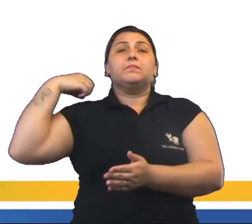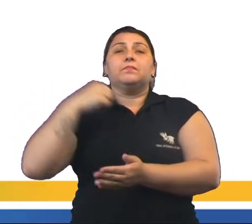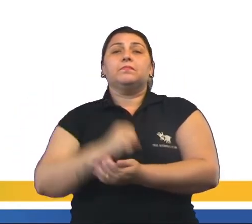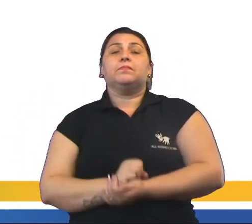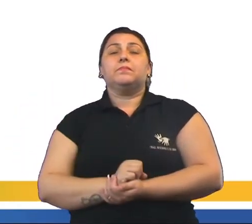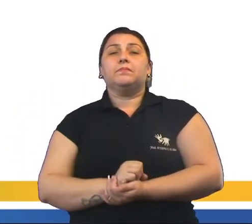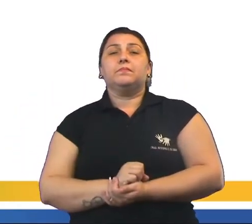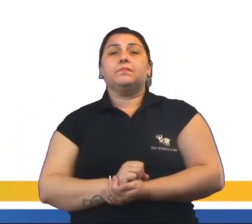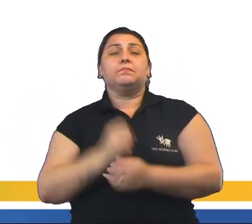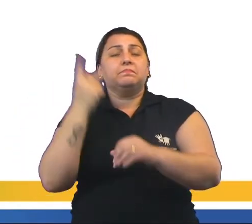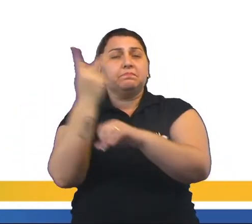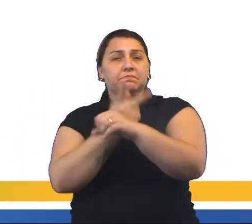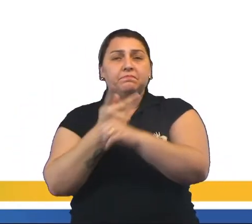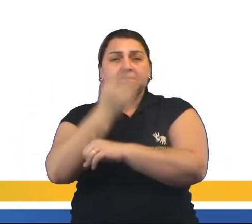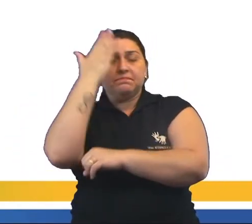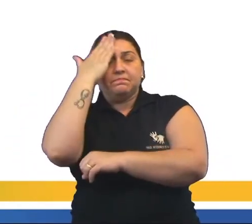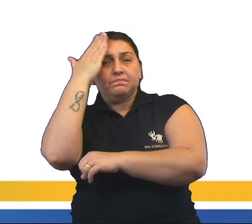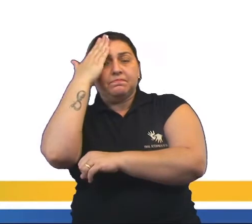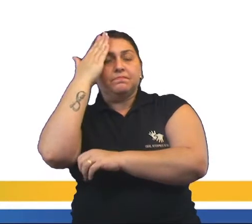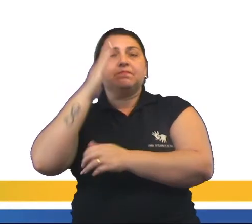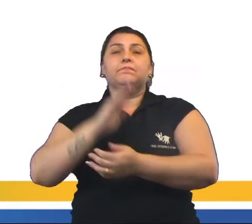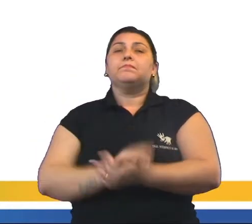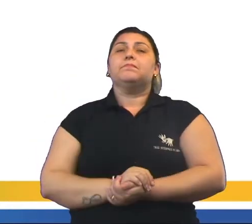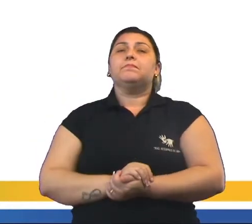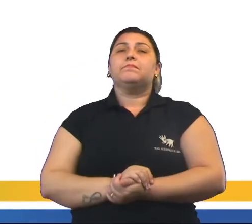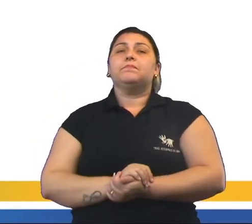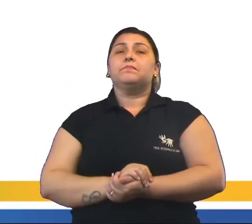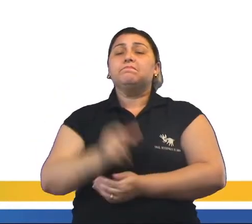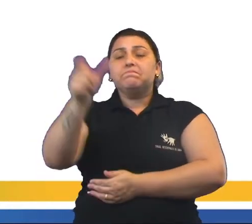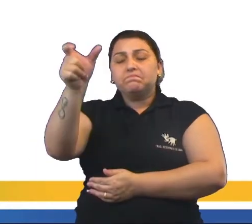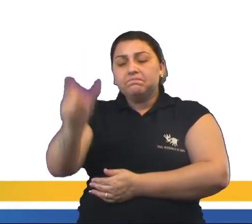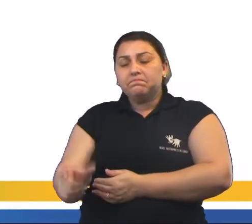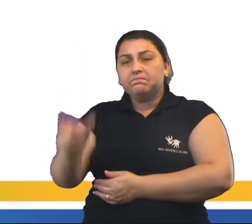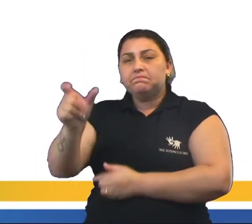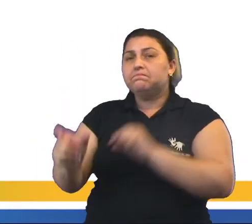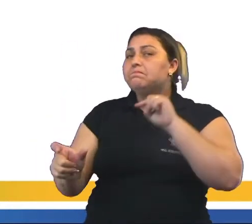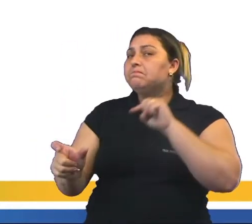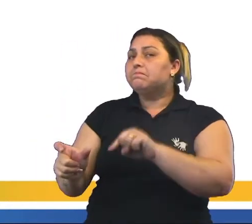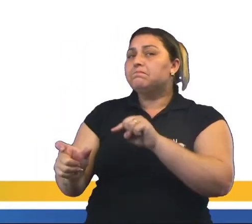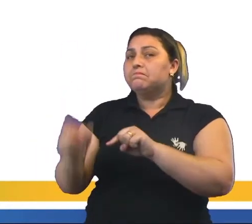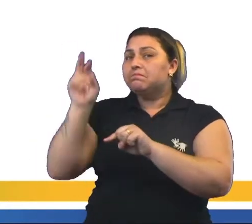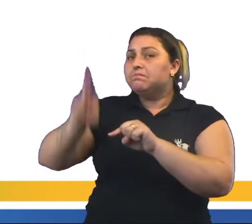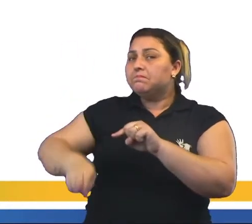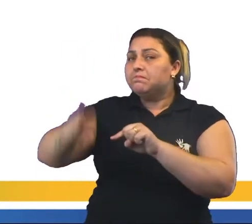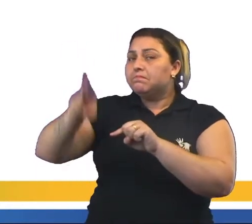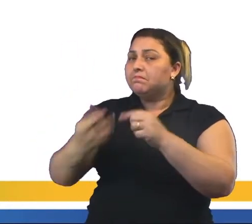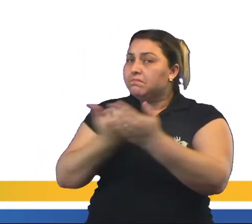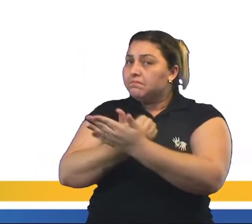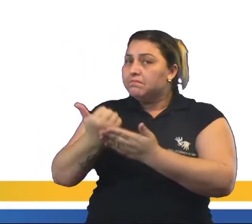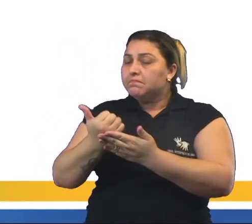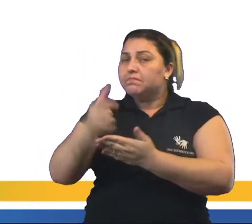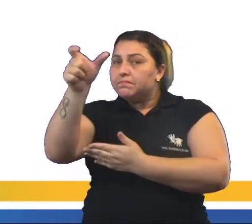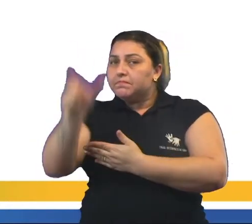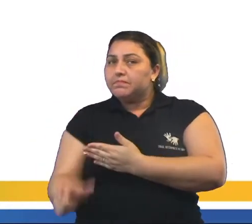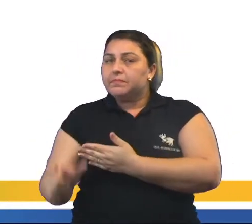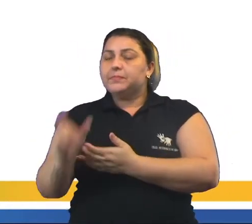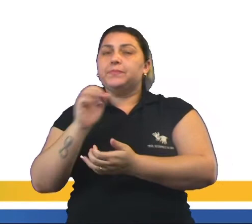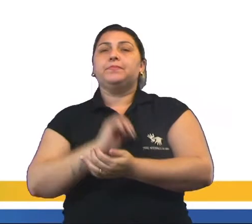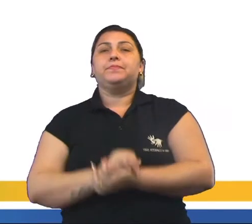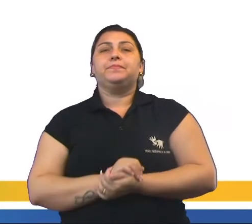Sócrates, ele procurava entender o ser humano, né, a razão e as suas ações.